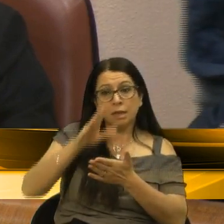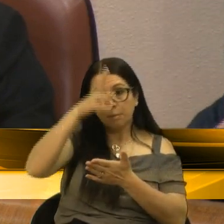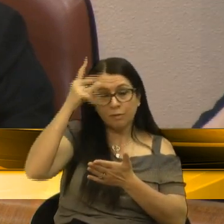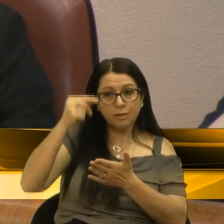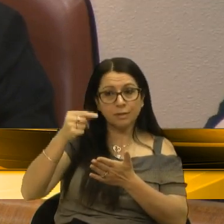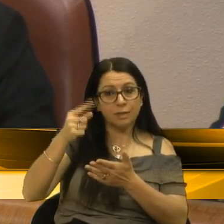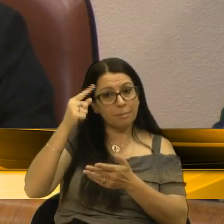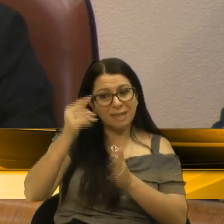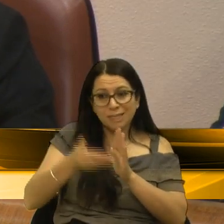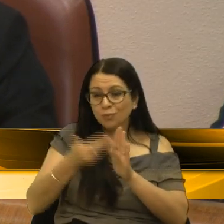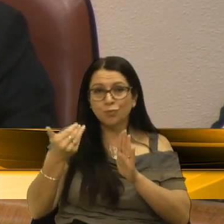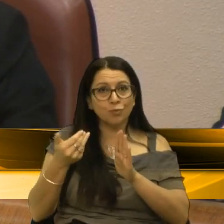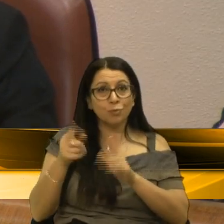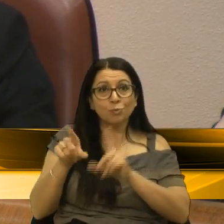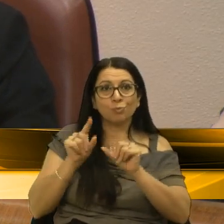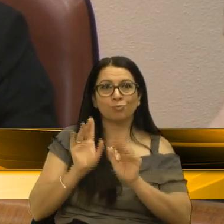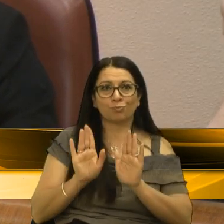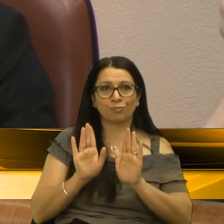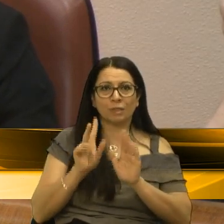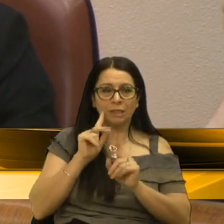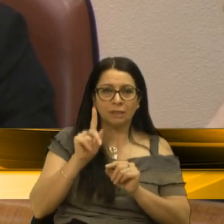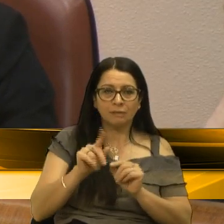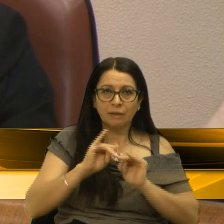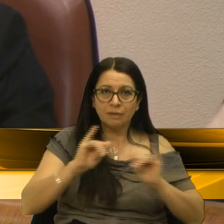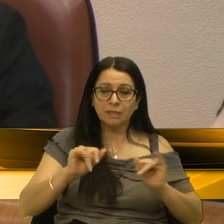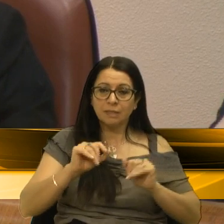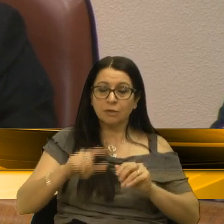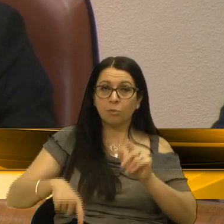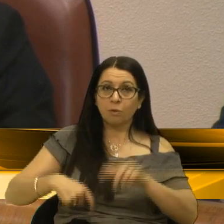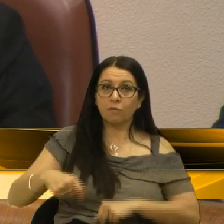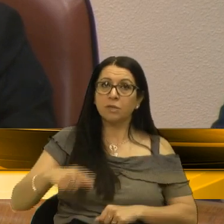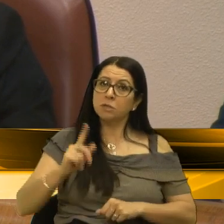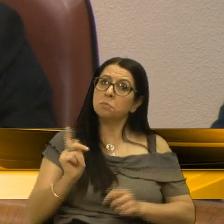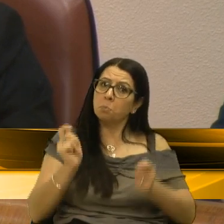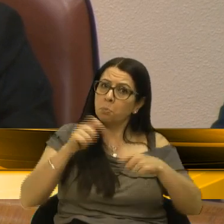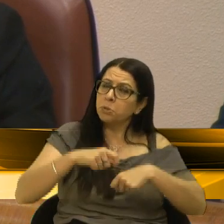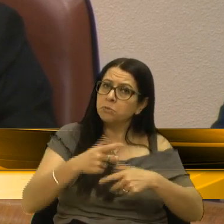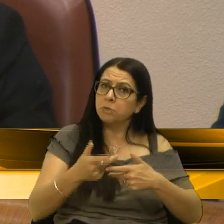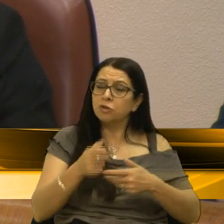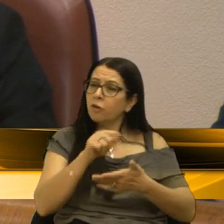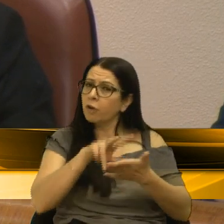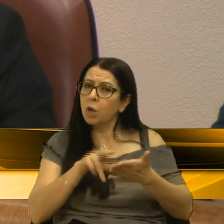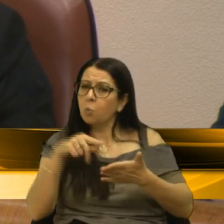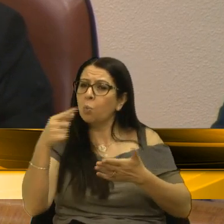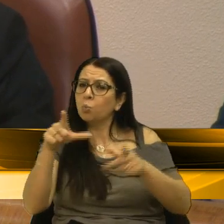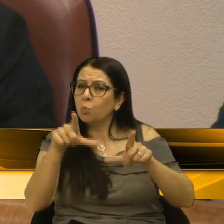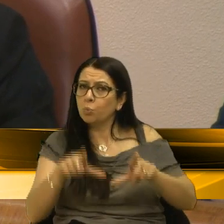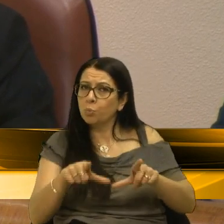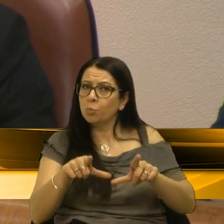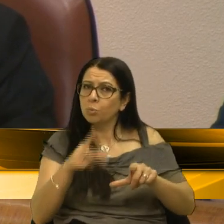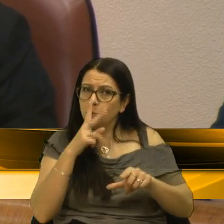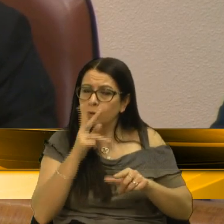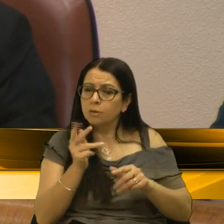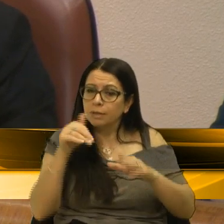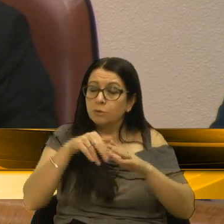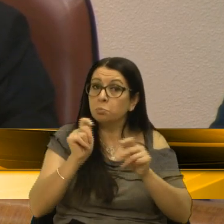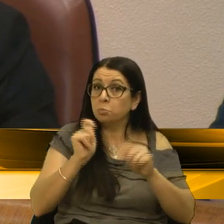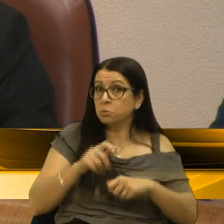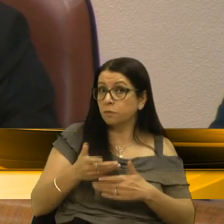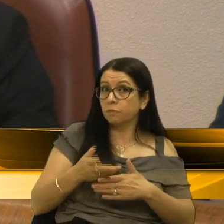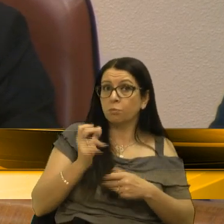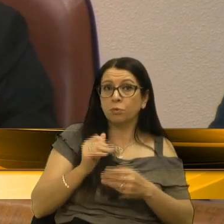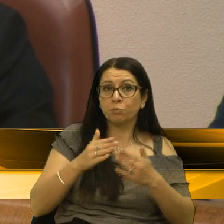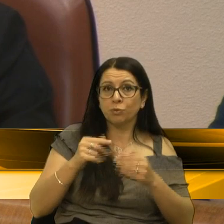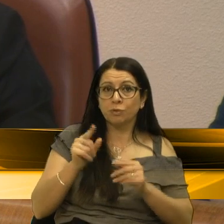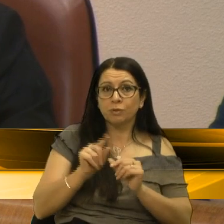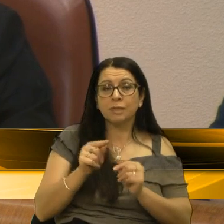excluindo o local como opção. Foi informado aos freis que haveria a possibilidade de avaliarem outro local e que, na medida do possível, o pedido